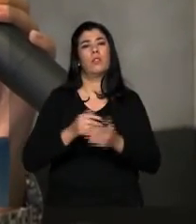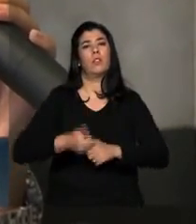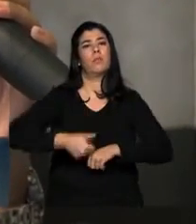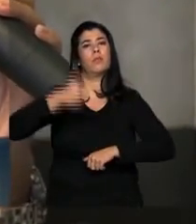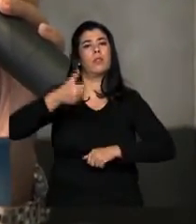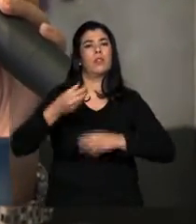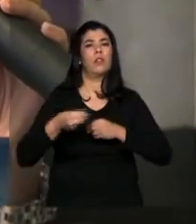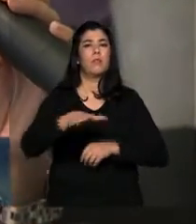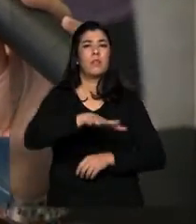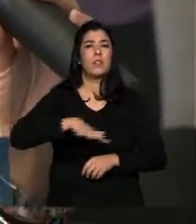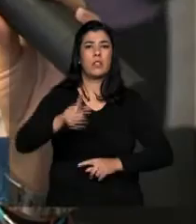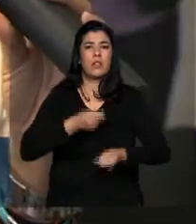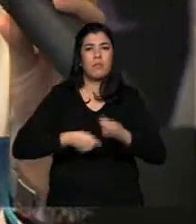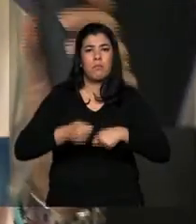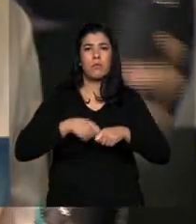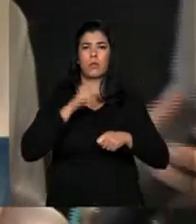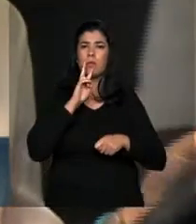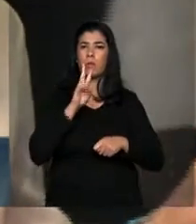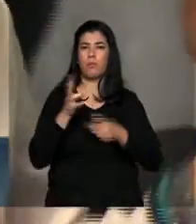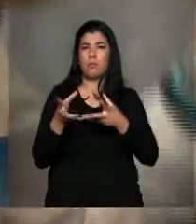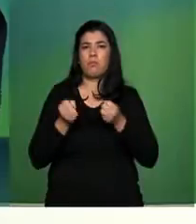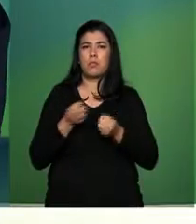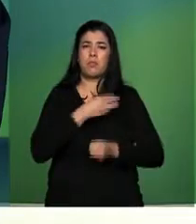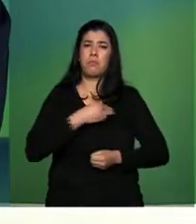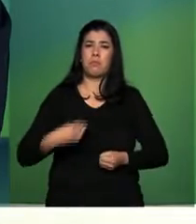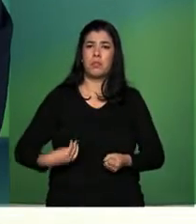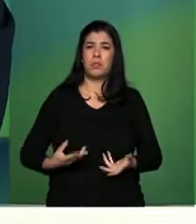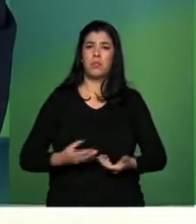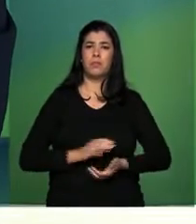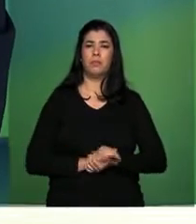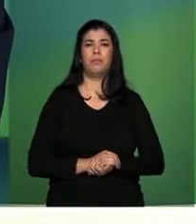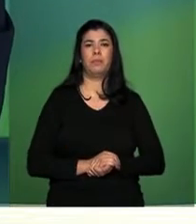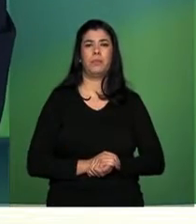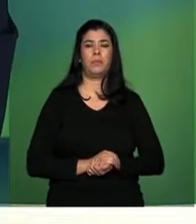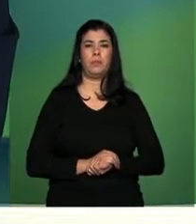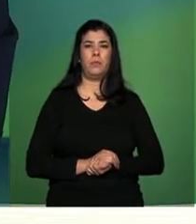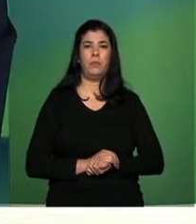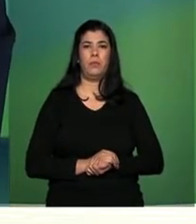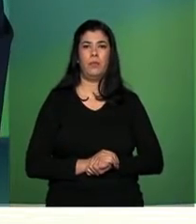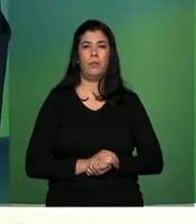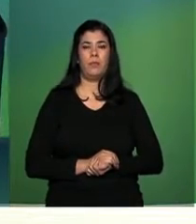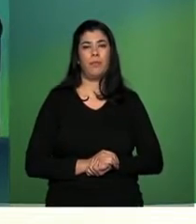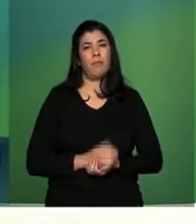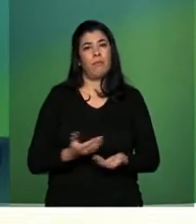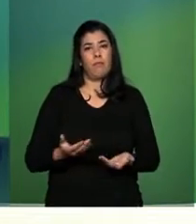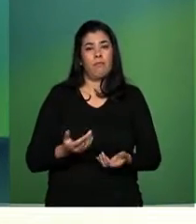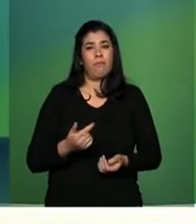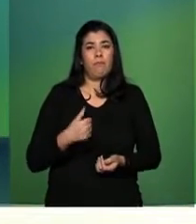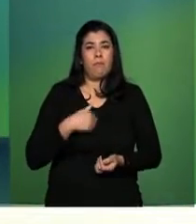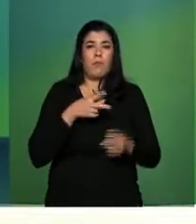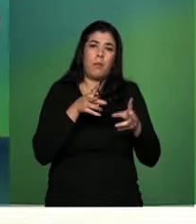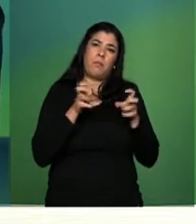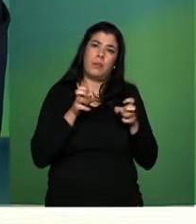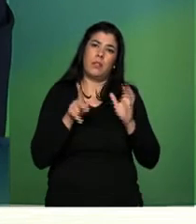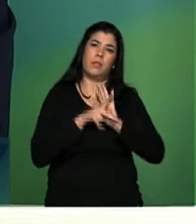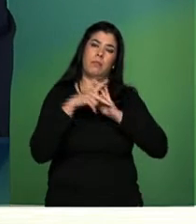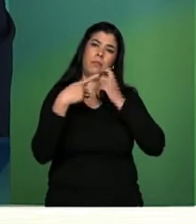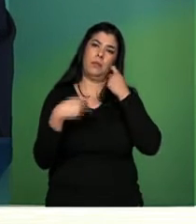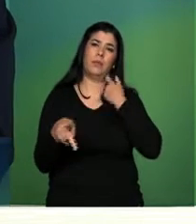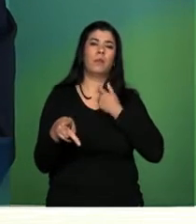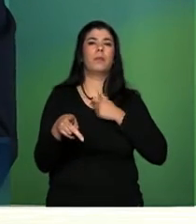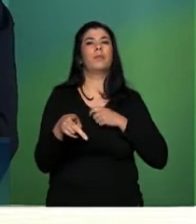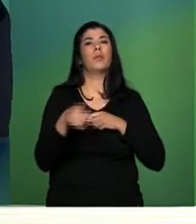negócios. Como que vocês veem essas críticas? Muito bem, veja bem, eu não considero crítica e acho que, na sua